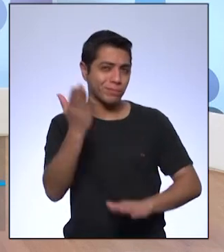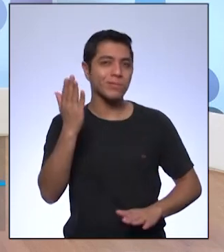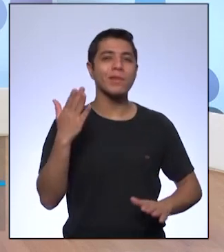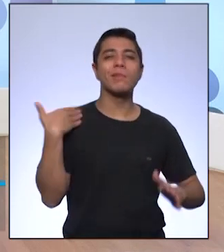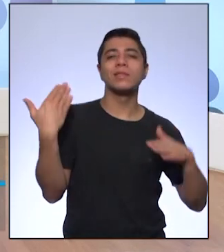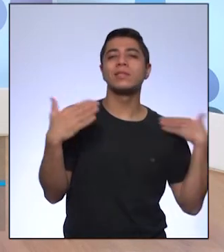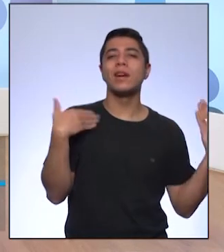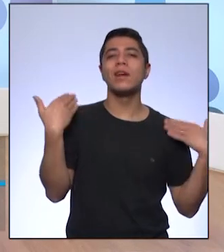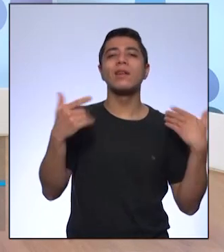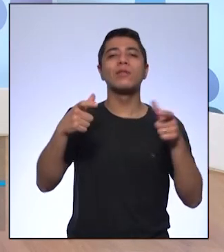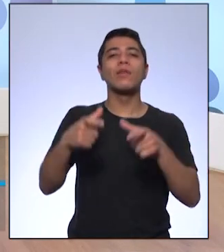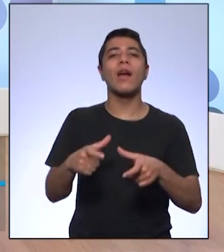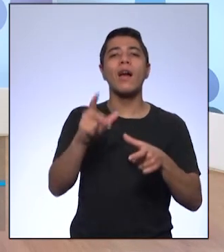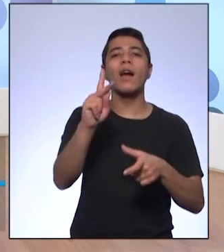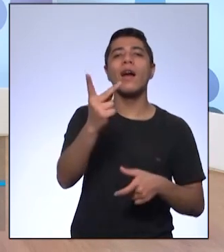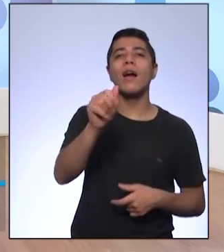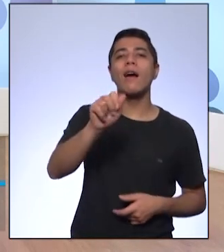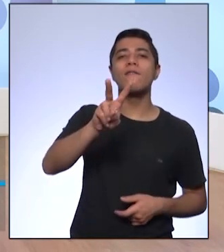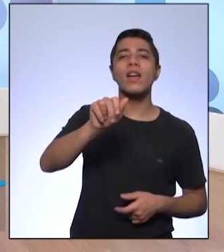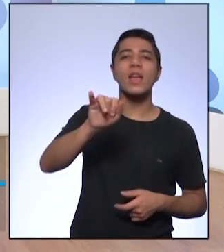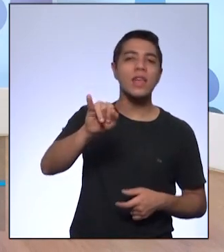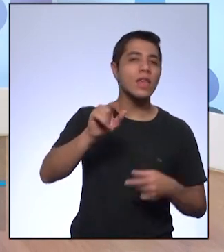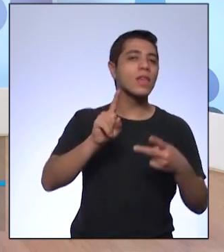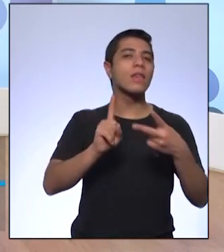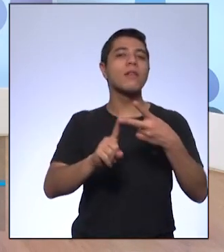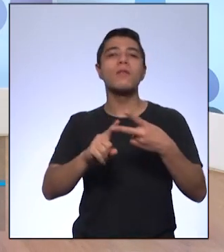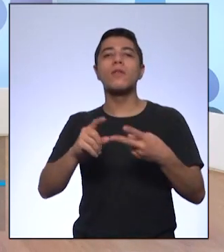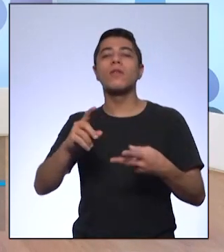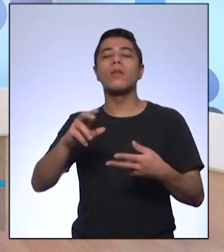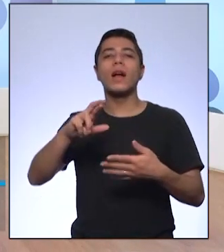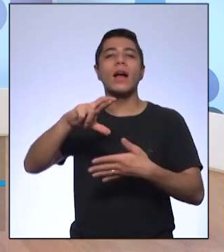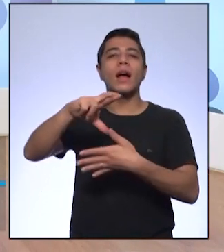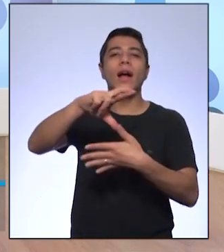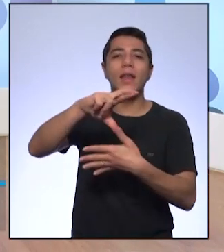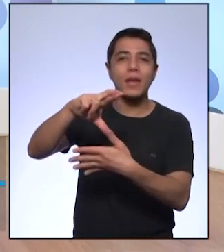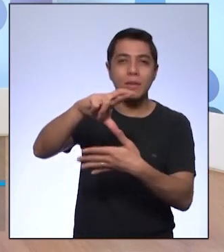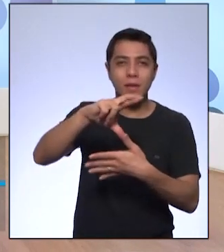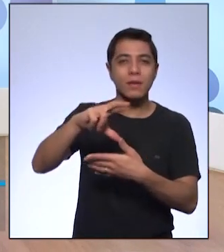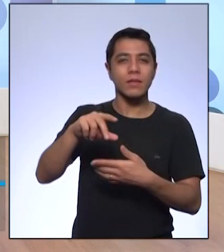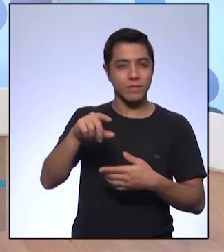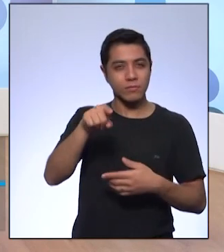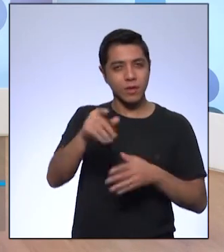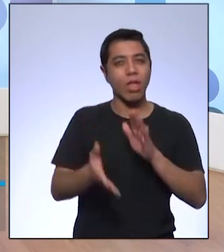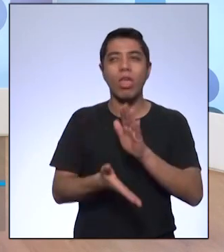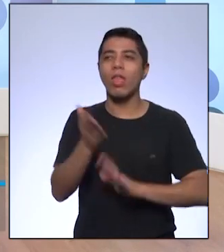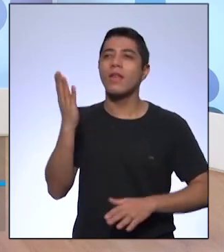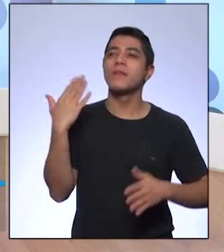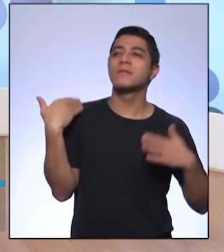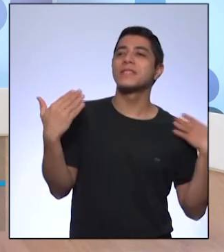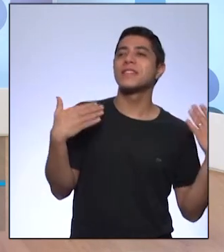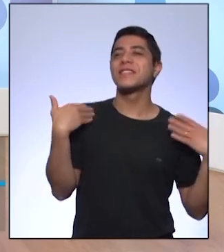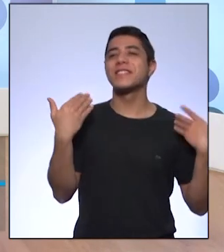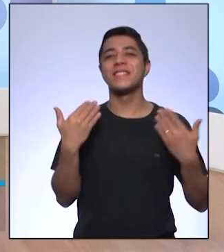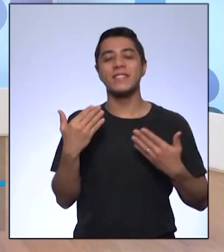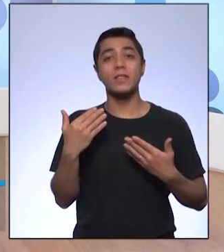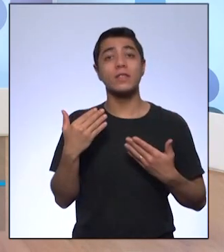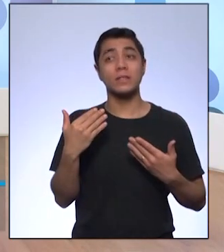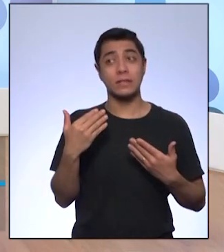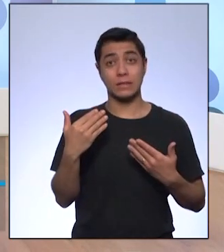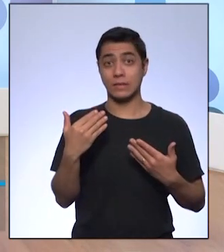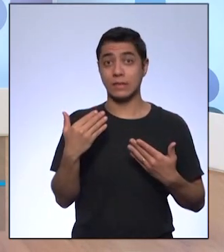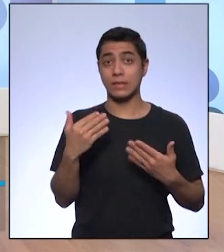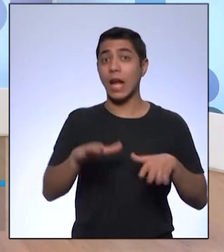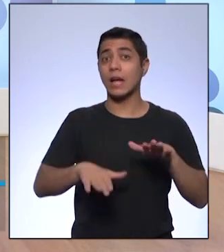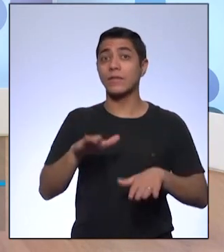e tal. Aí não usou uma gota de água lá da sua casa. Vem conta para você pagar? Vem, ninguém esquece isso